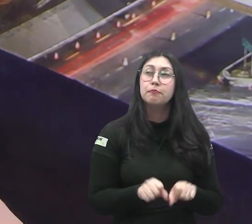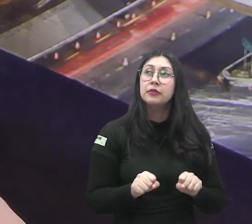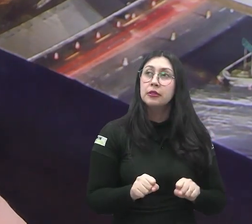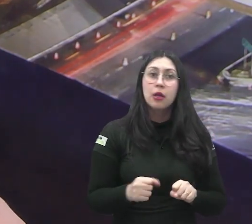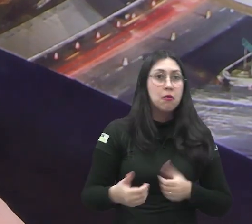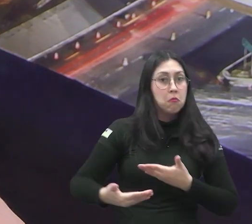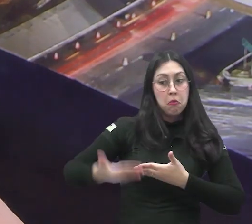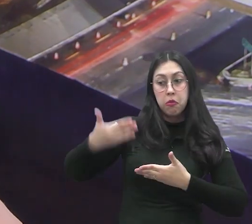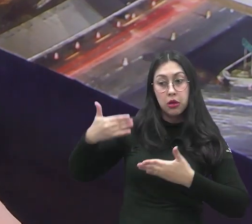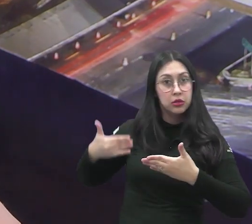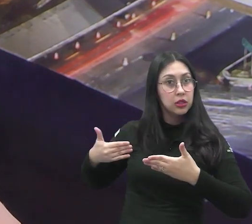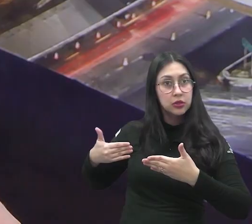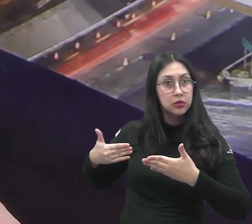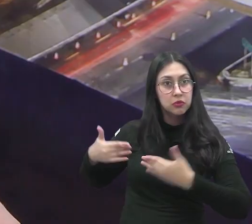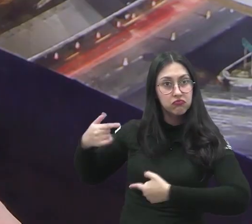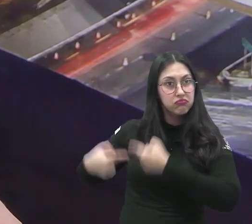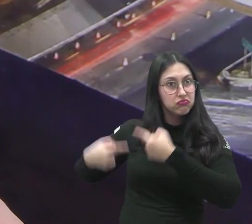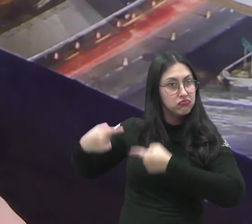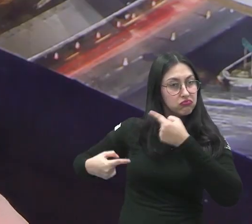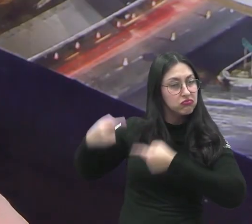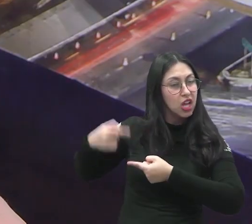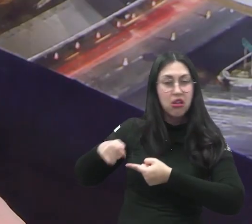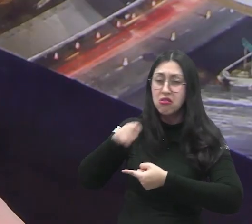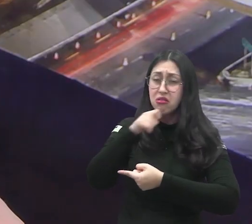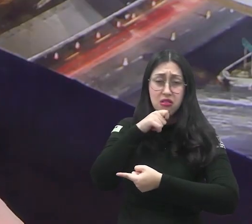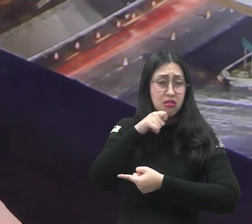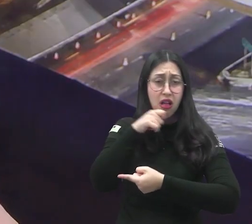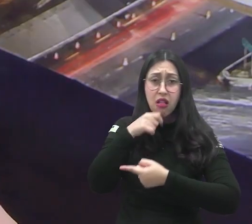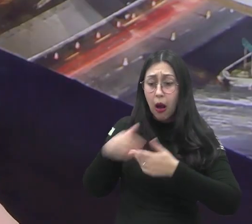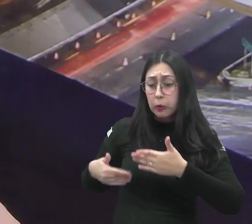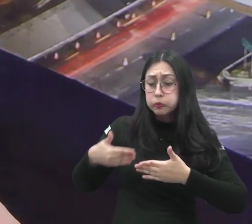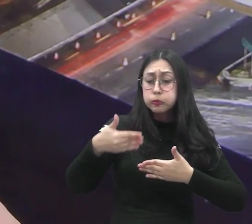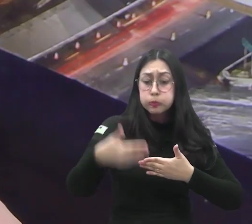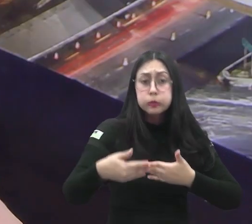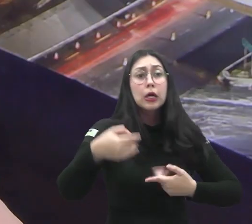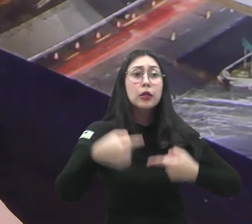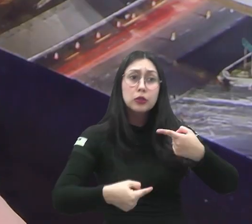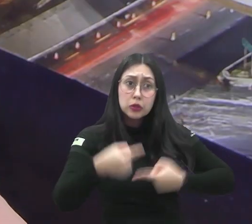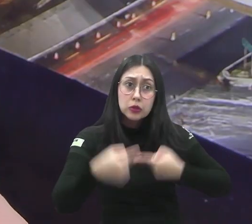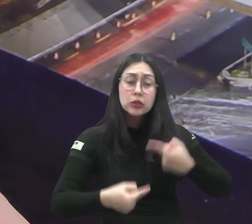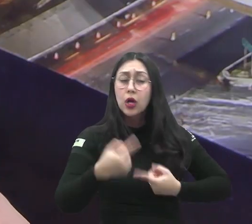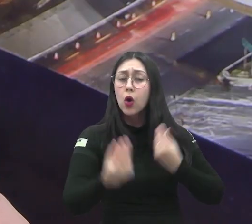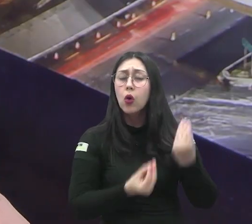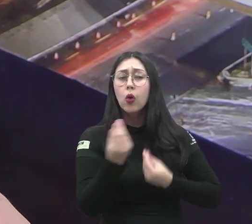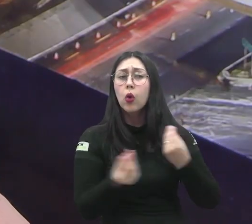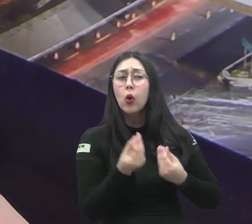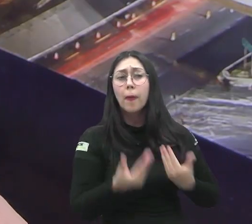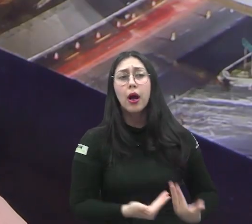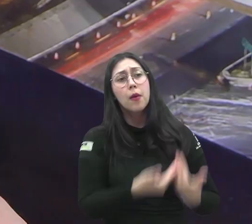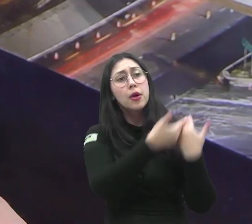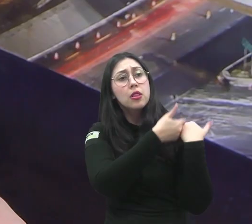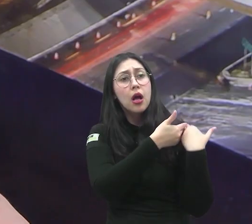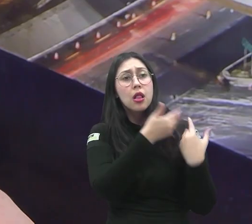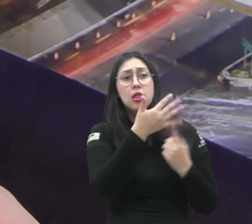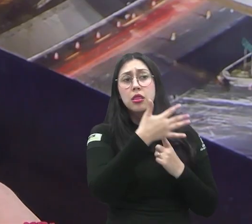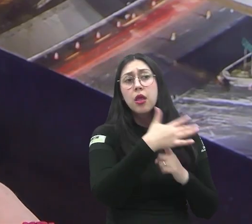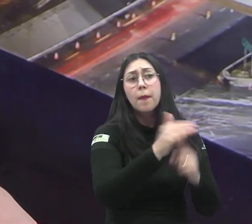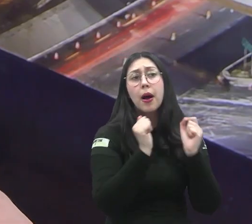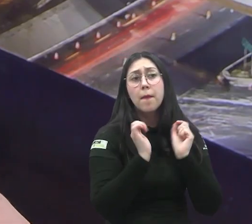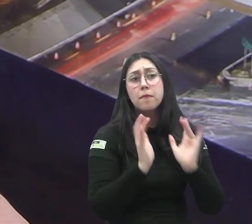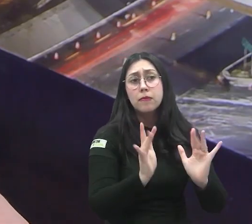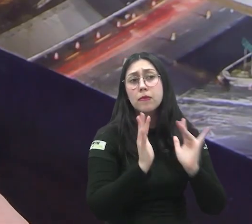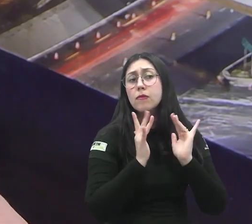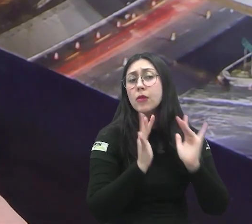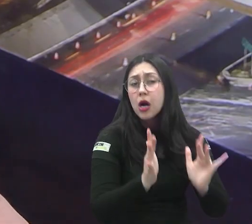também... naquela época não havia o debate que hoje há de concessão do Parque da Cidade, do